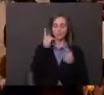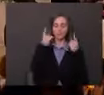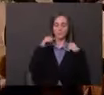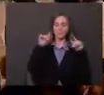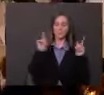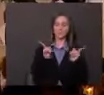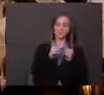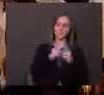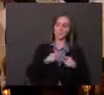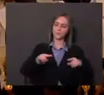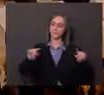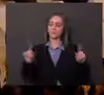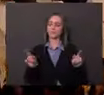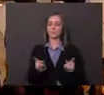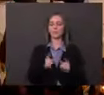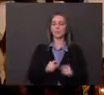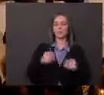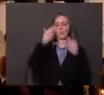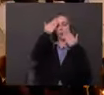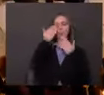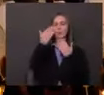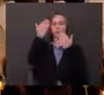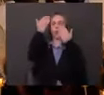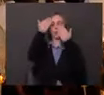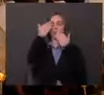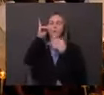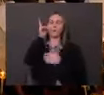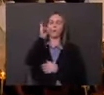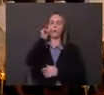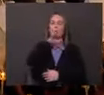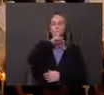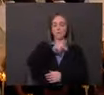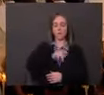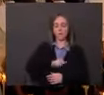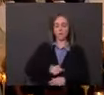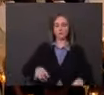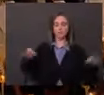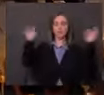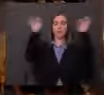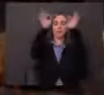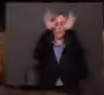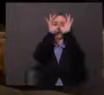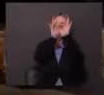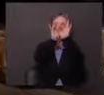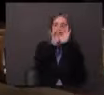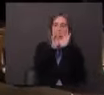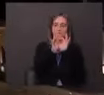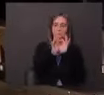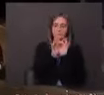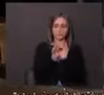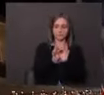Glória a Pátria e Filho, Espírito e Santo.